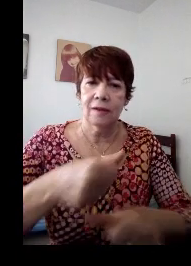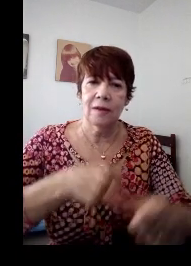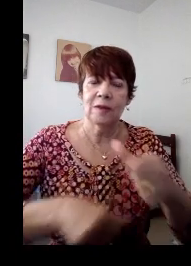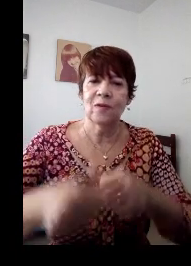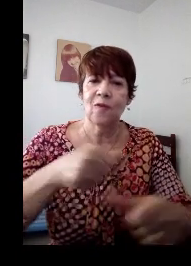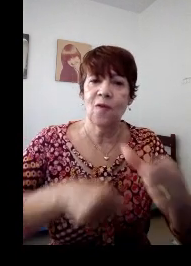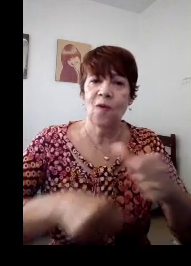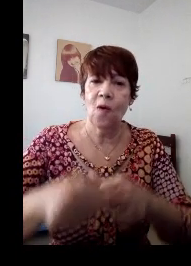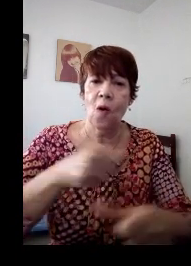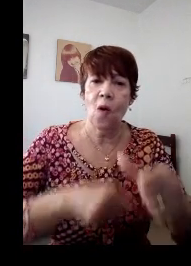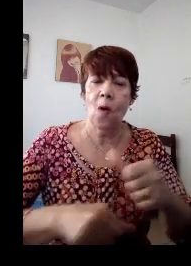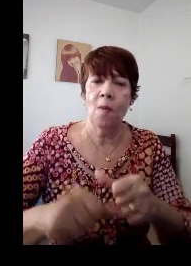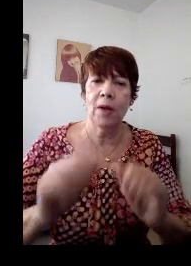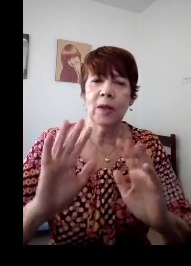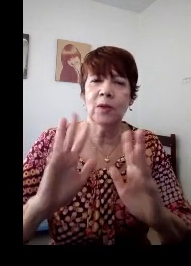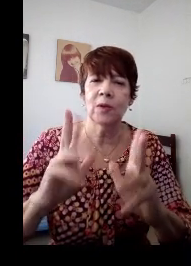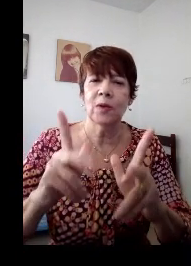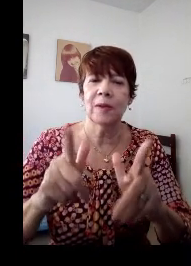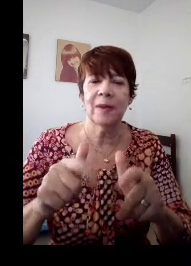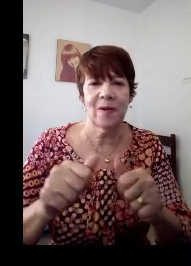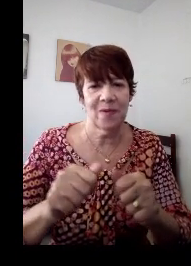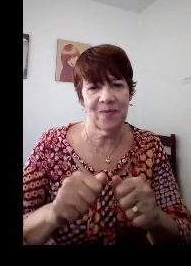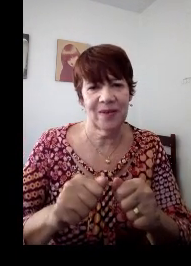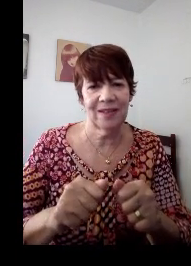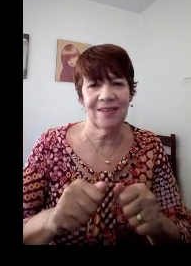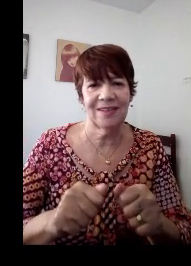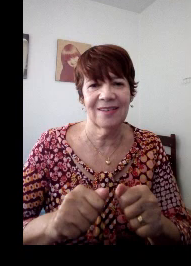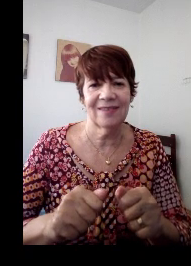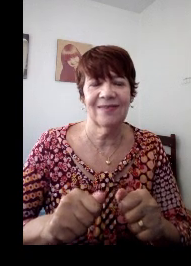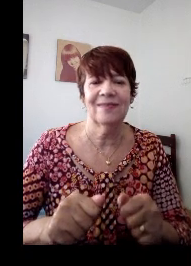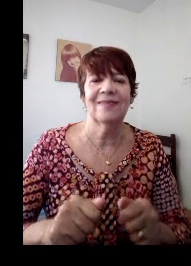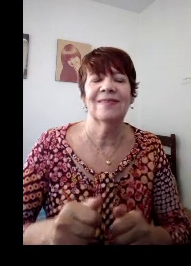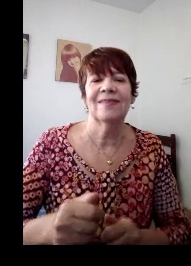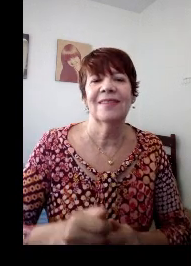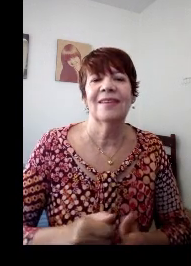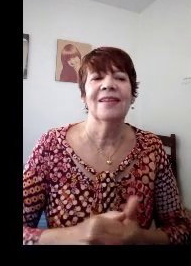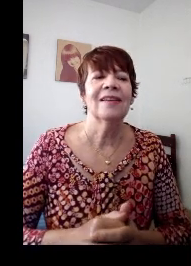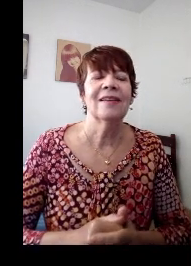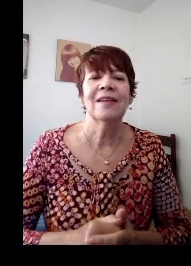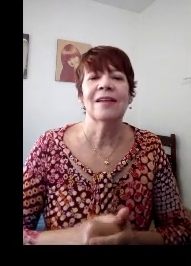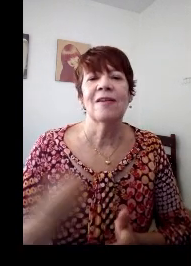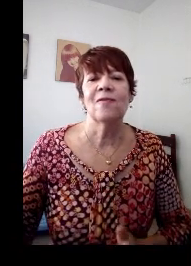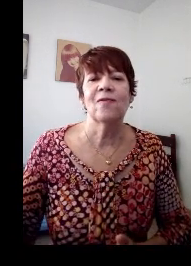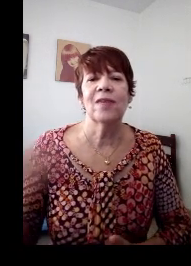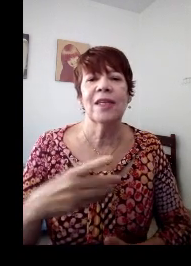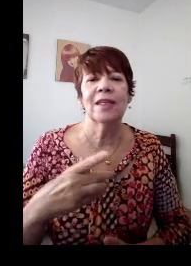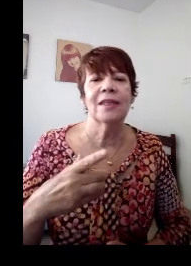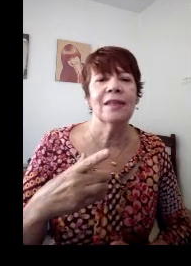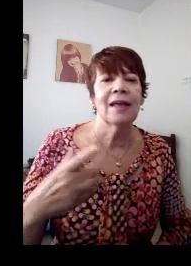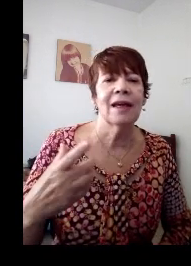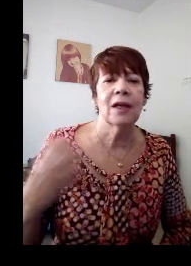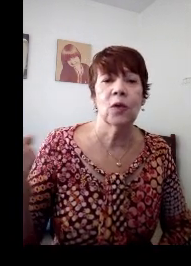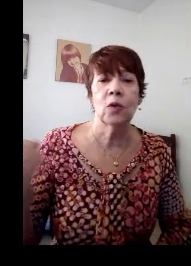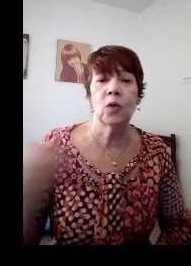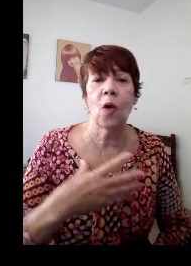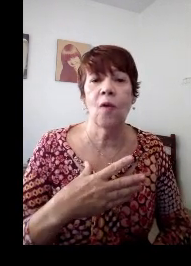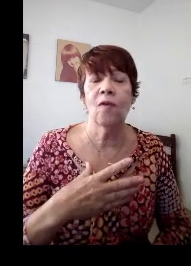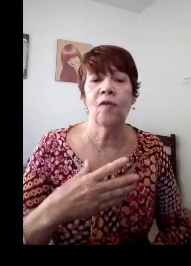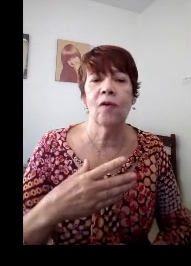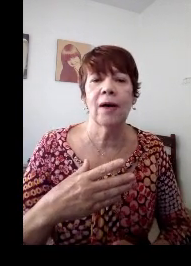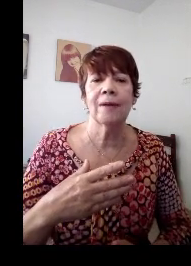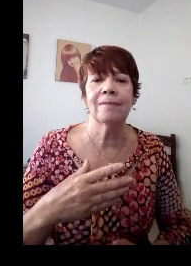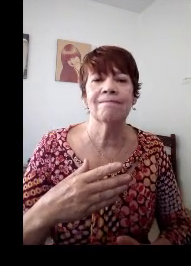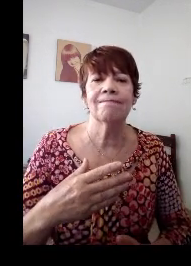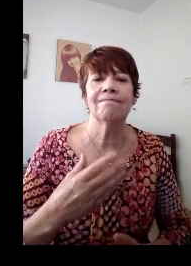Romanos 6, de 1 a 4, nós vamos ver exatamente esse ensinamento. Vida